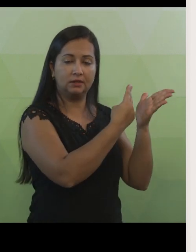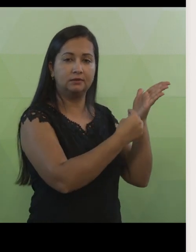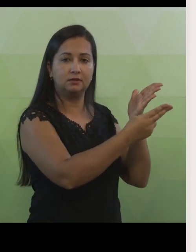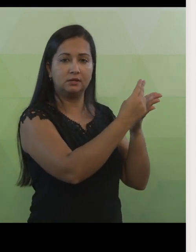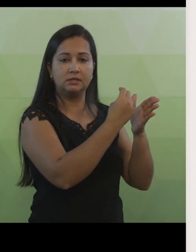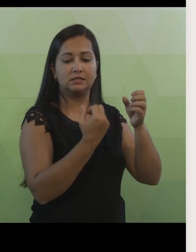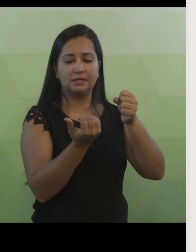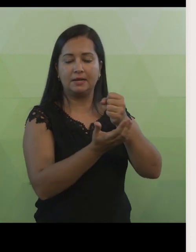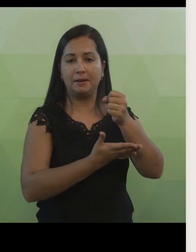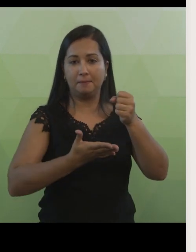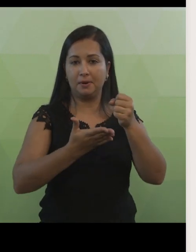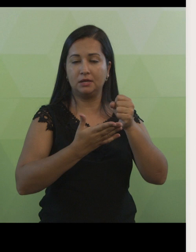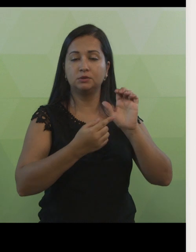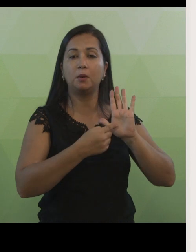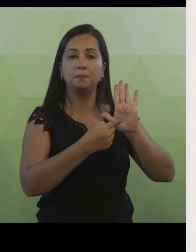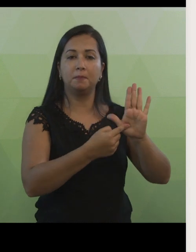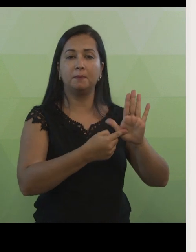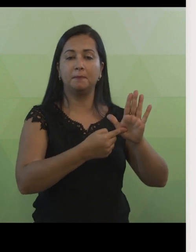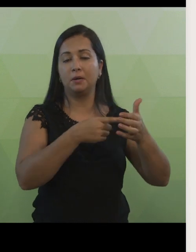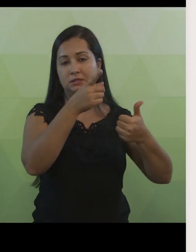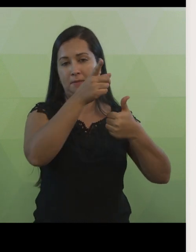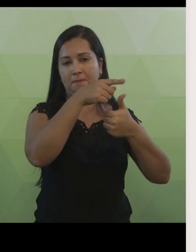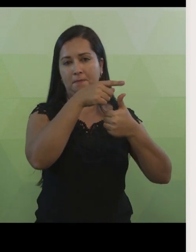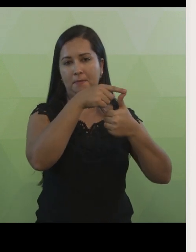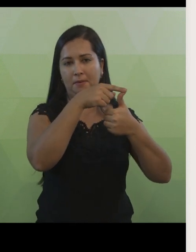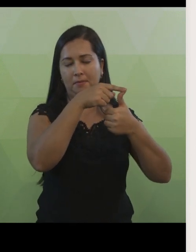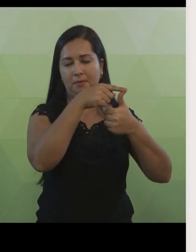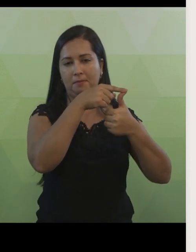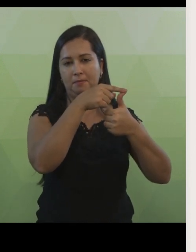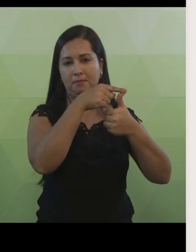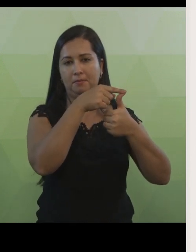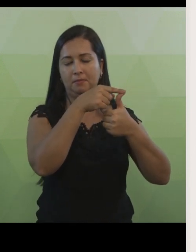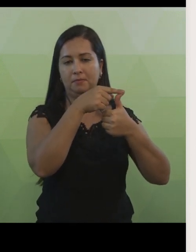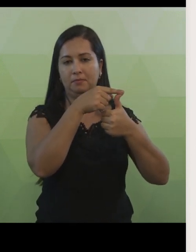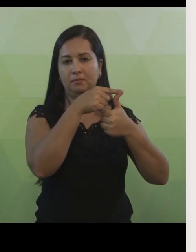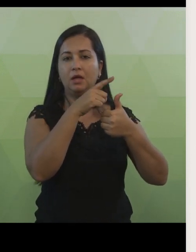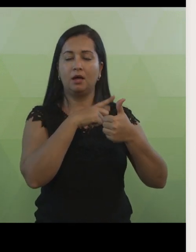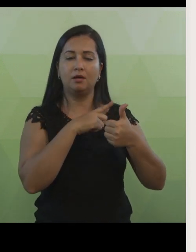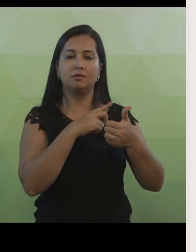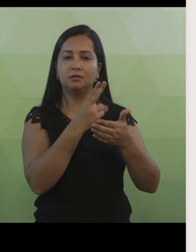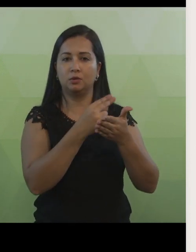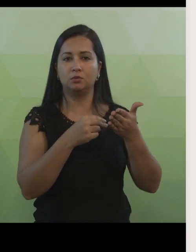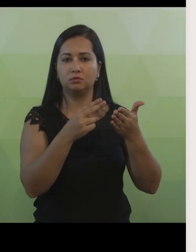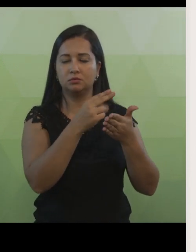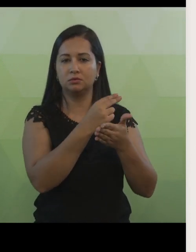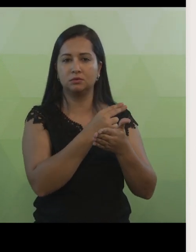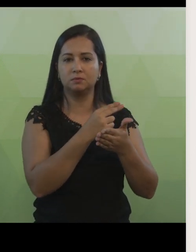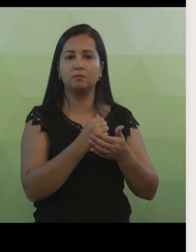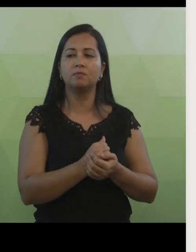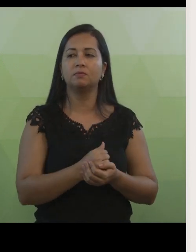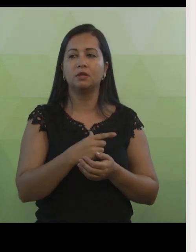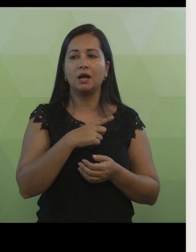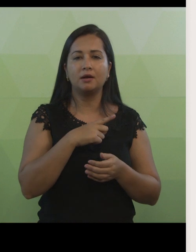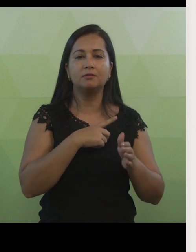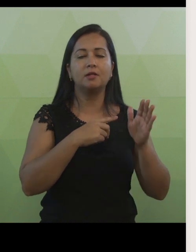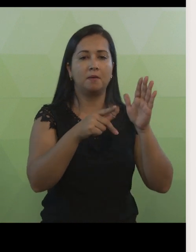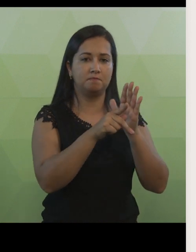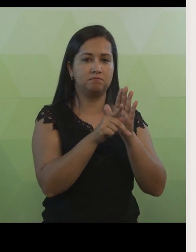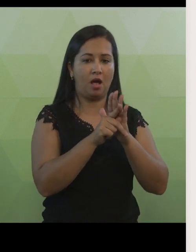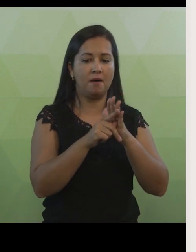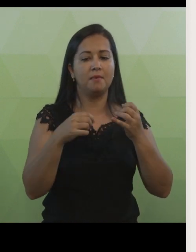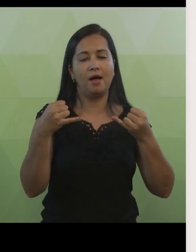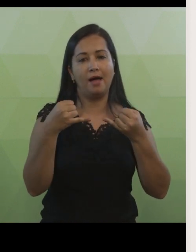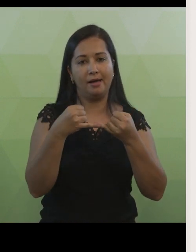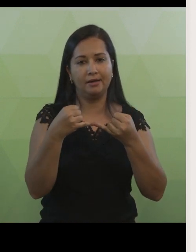Então, de acordo com a figura, a forma mais básica é essa primeira figura aí localizada ao topo da tela, que o firewall